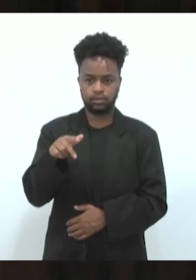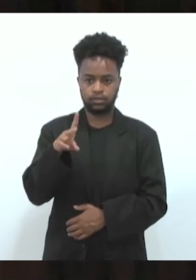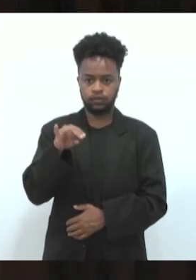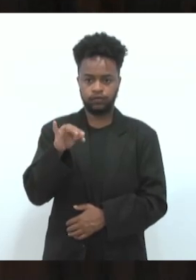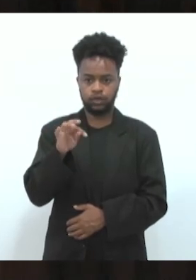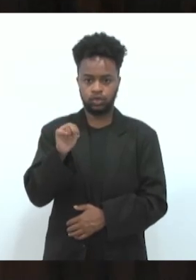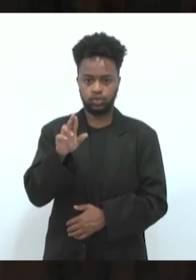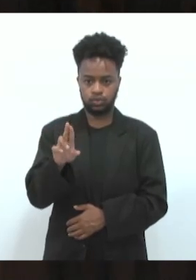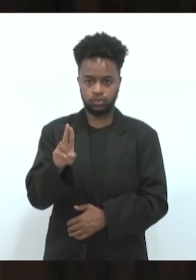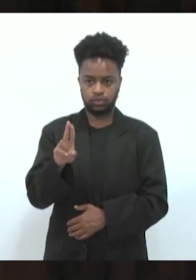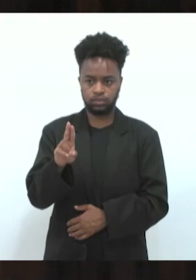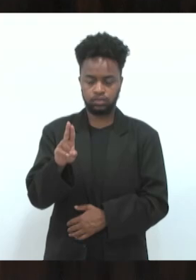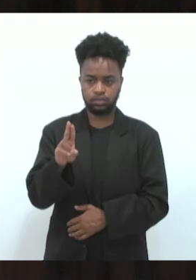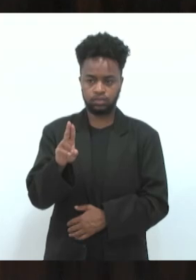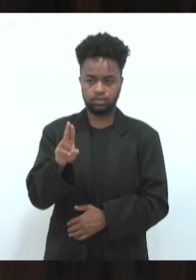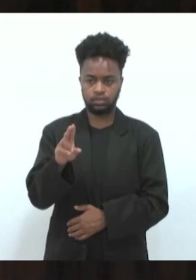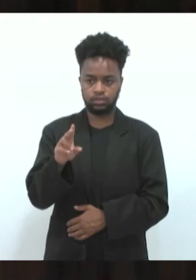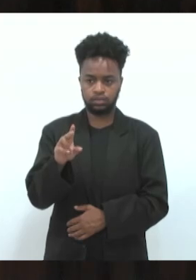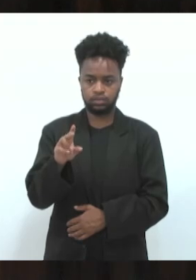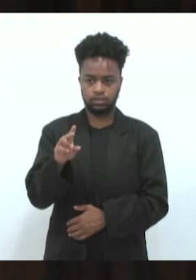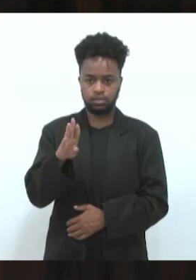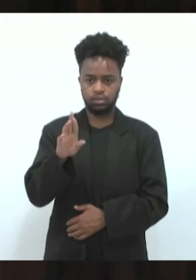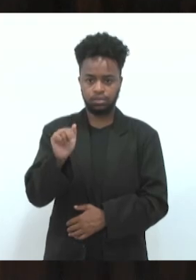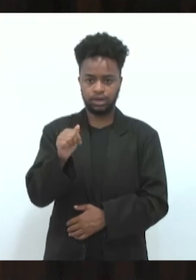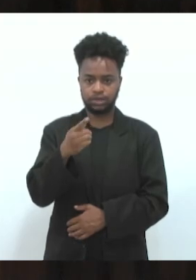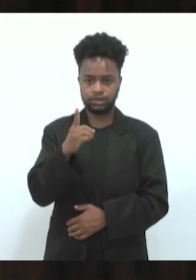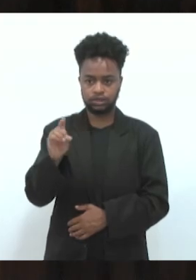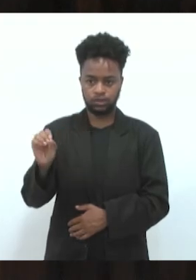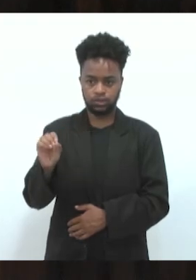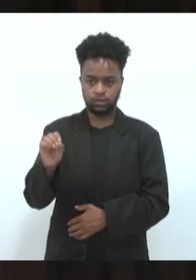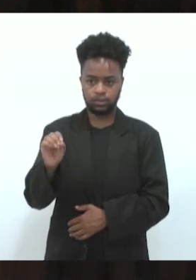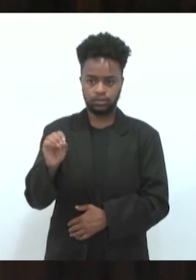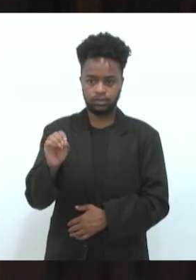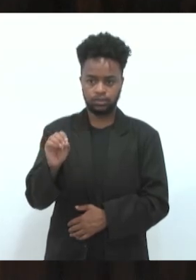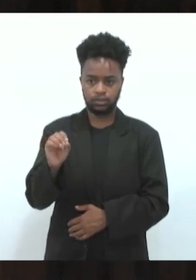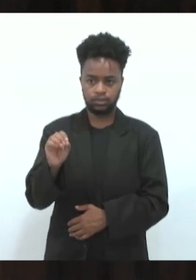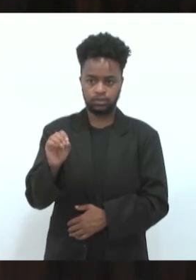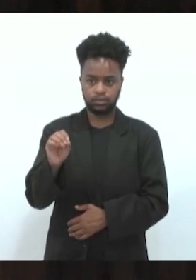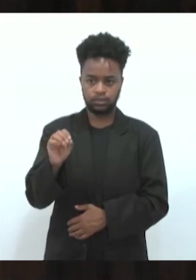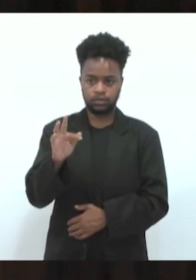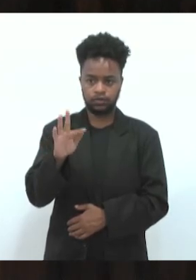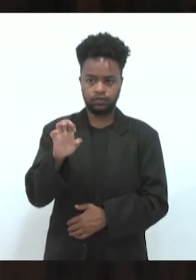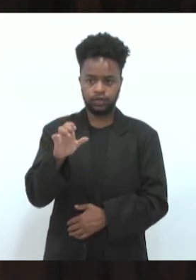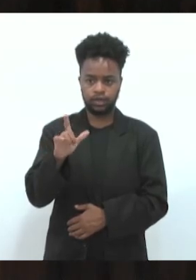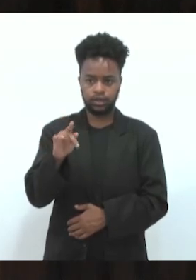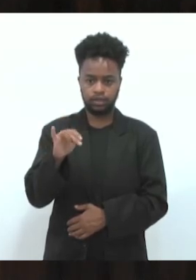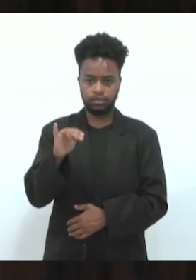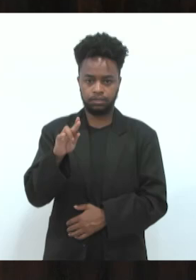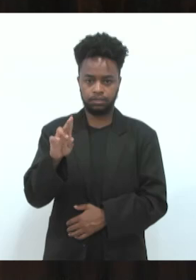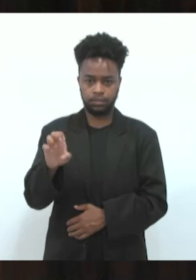Vitor Júnior, deputado Brazão, deputado Felipe Poubel,